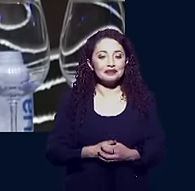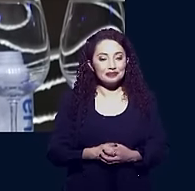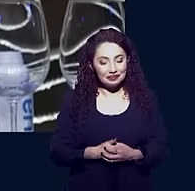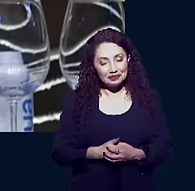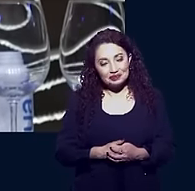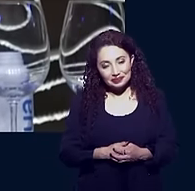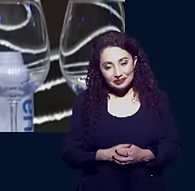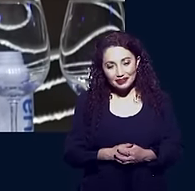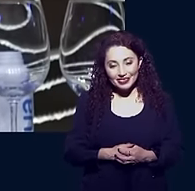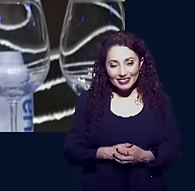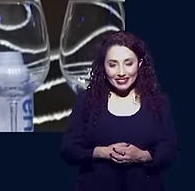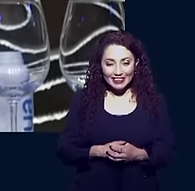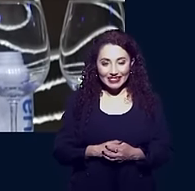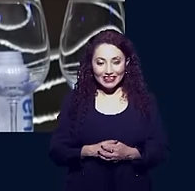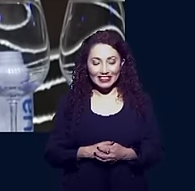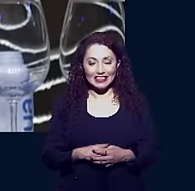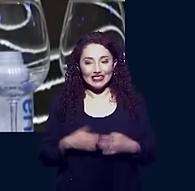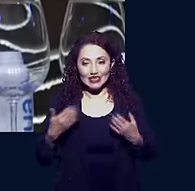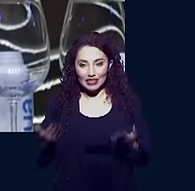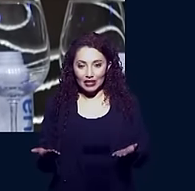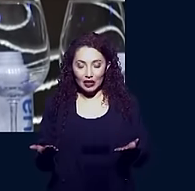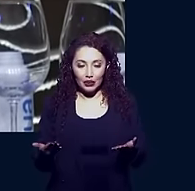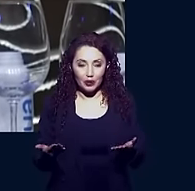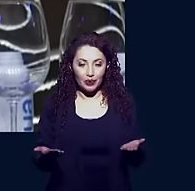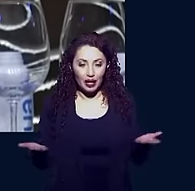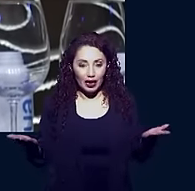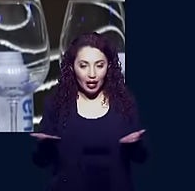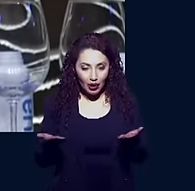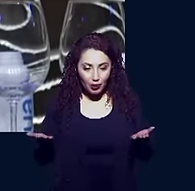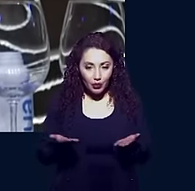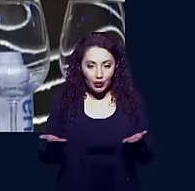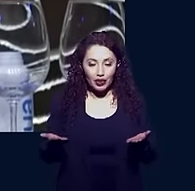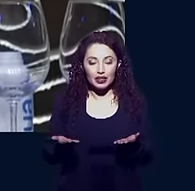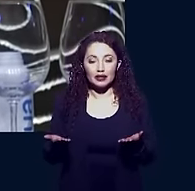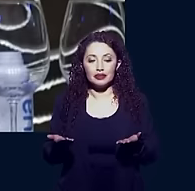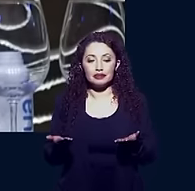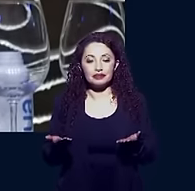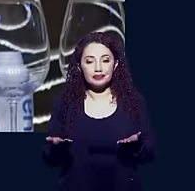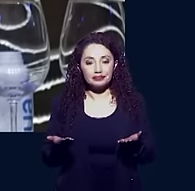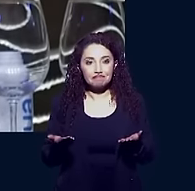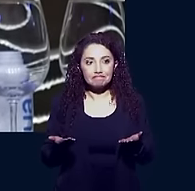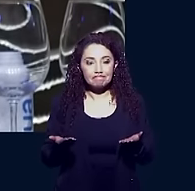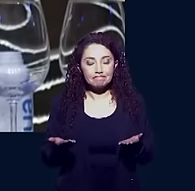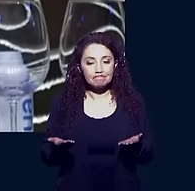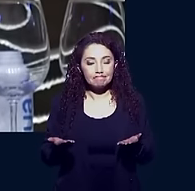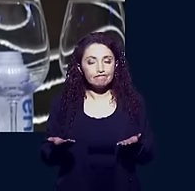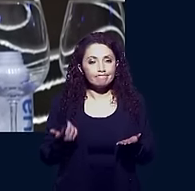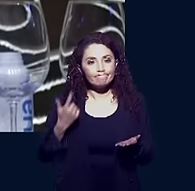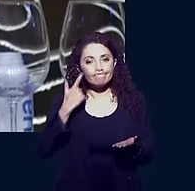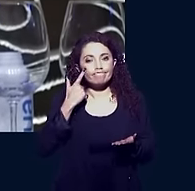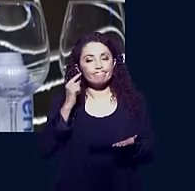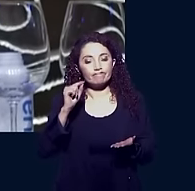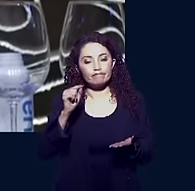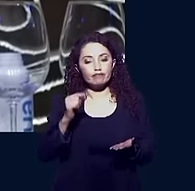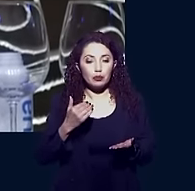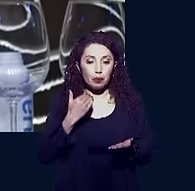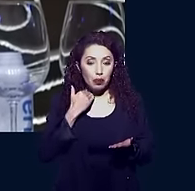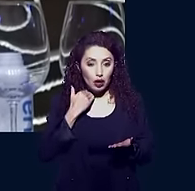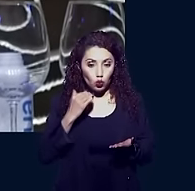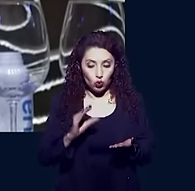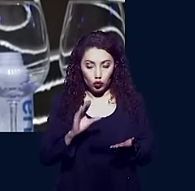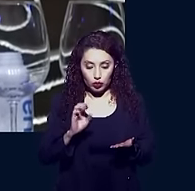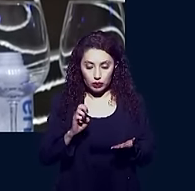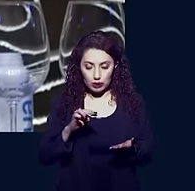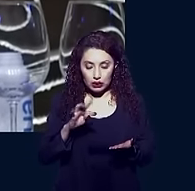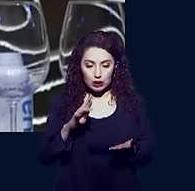sou eu tenho sido o rock no speit assim eu acho que o banco central comprometido